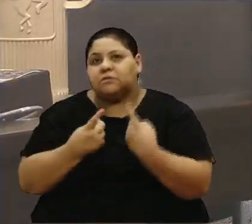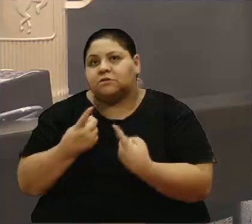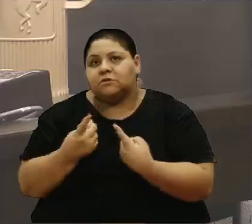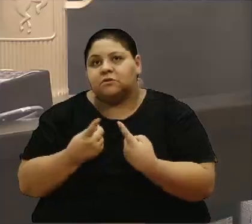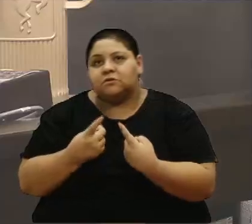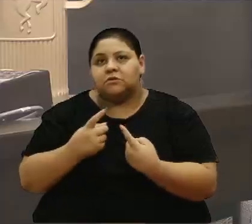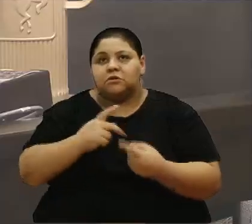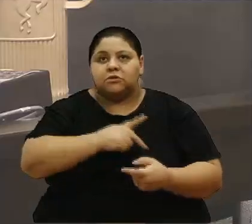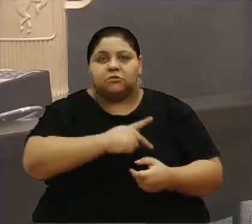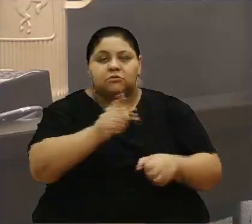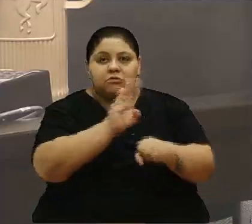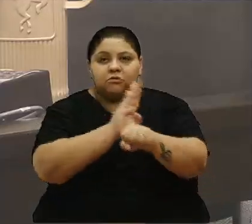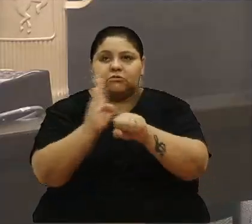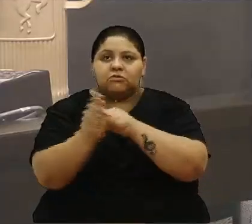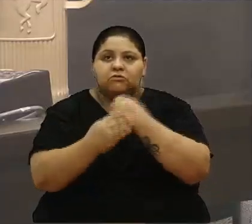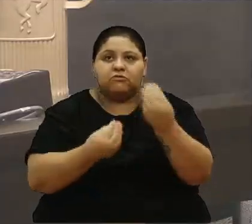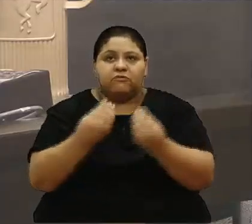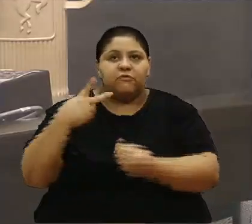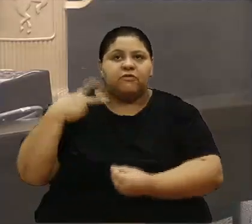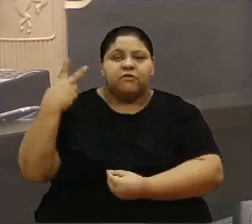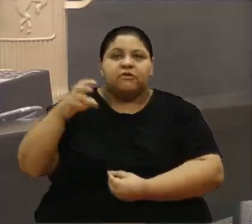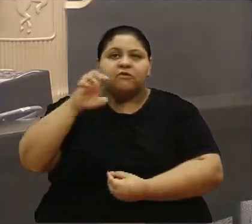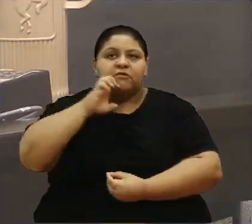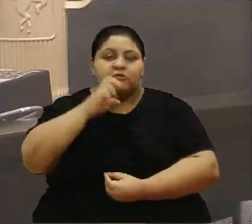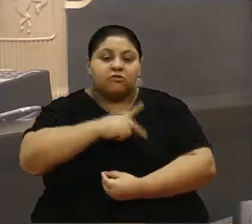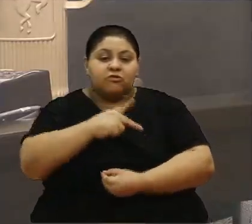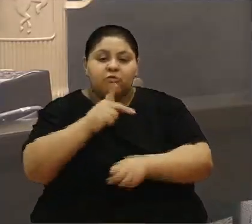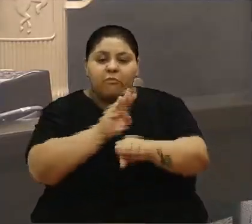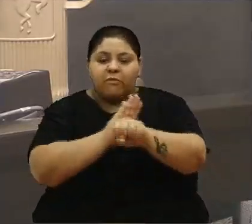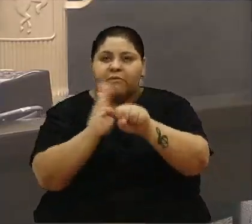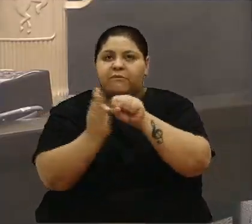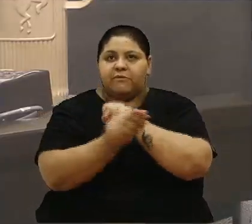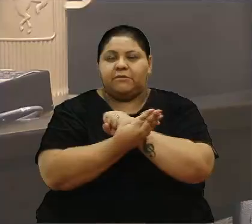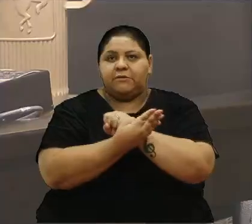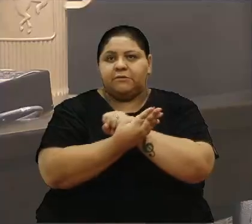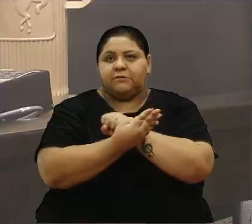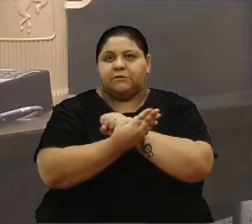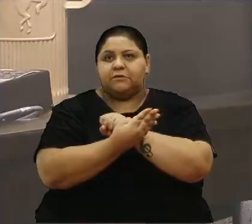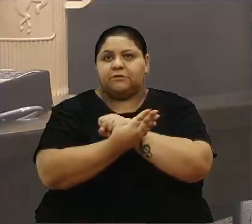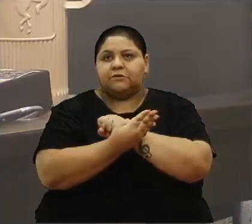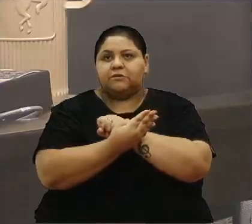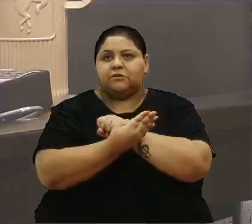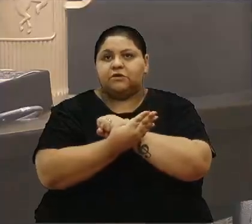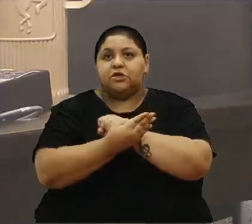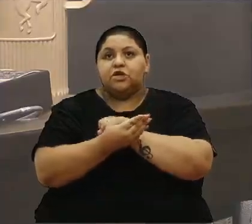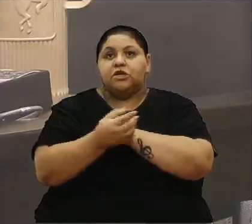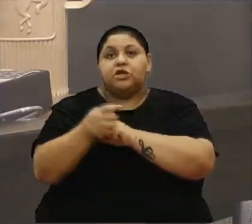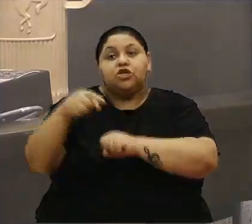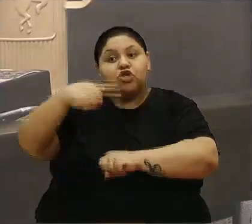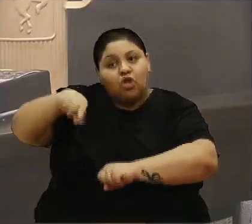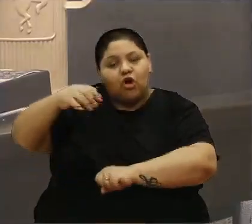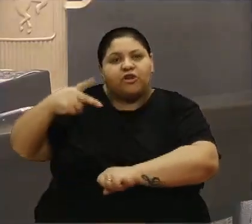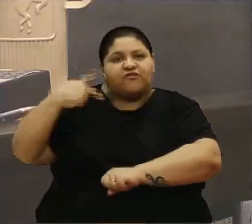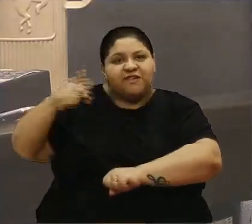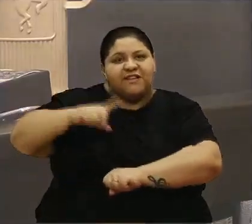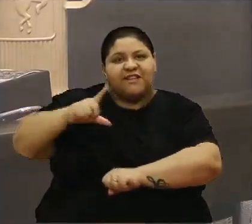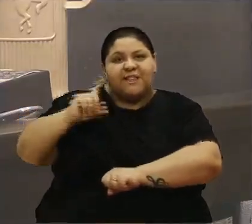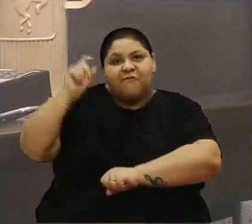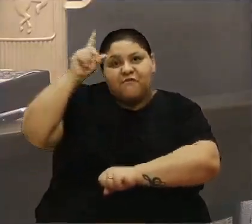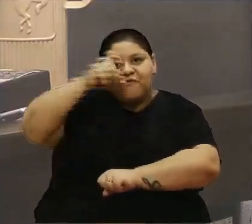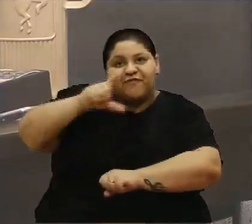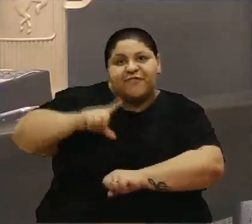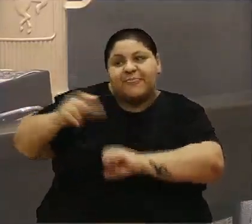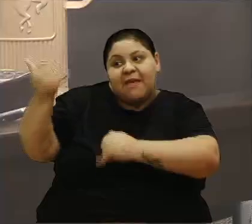presidentes de bairro, como a vereadora Estela falou. Se os presidentes de bairro, se nós, vereadores, temos dificuldades para